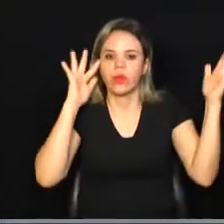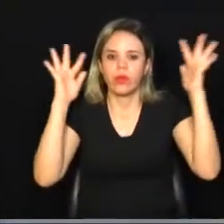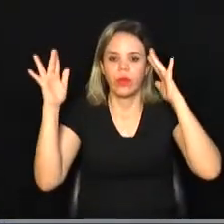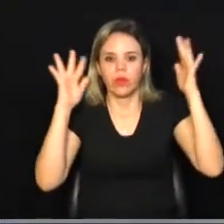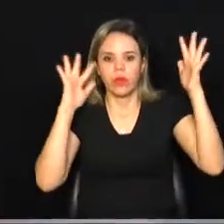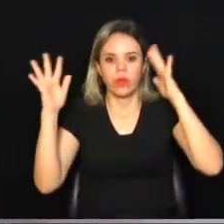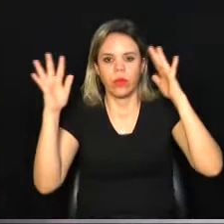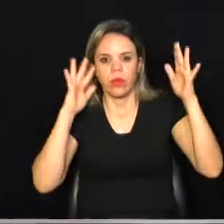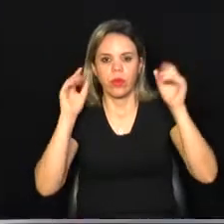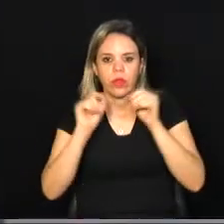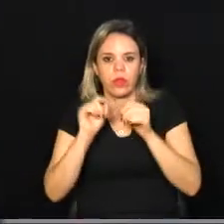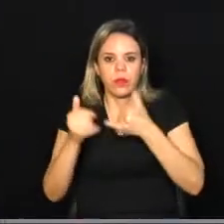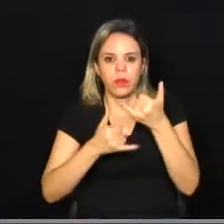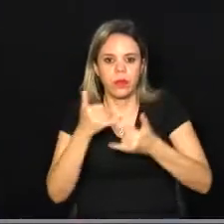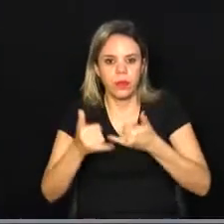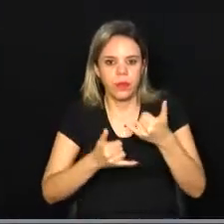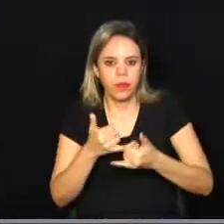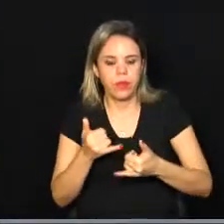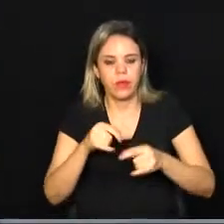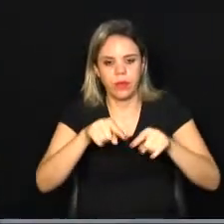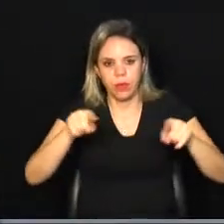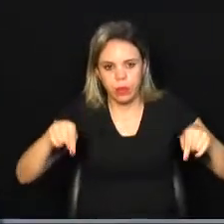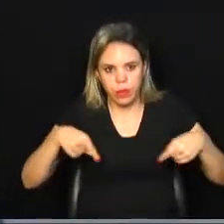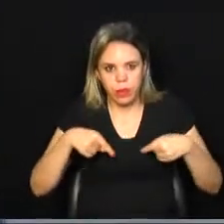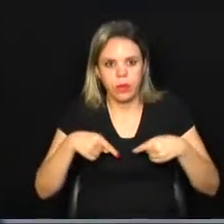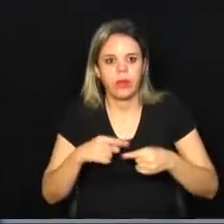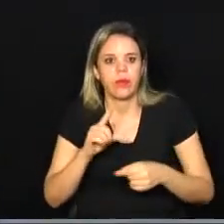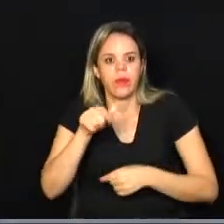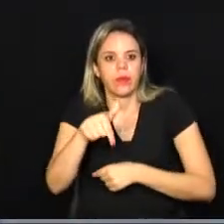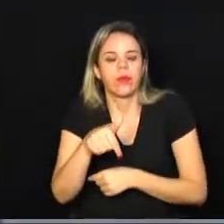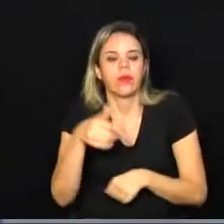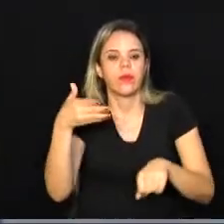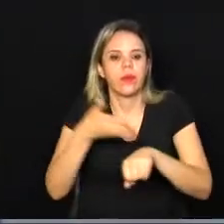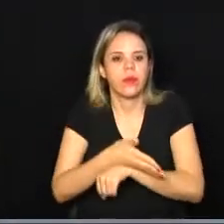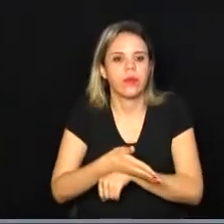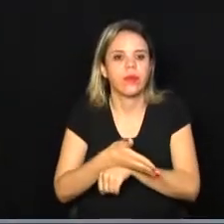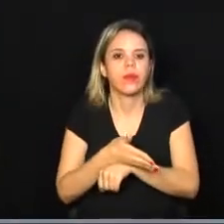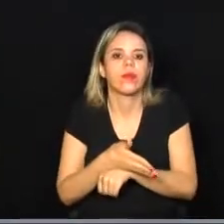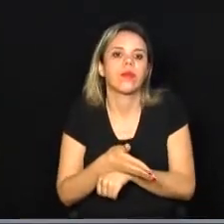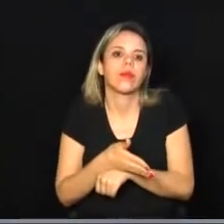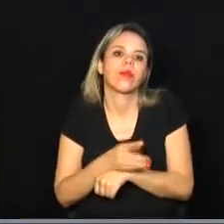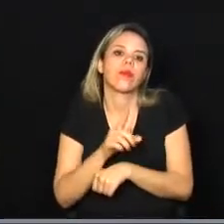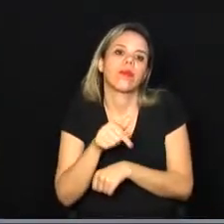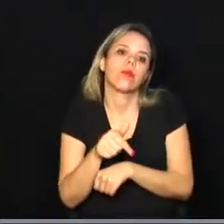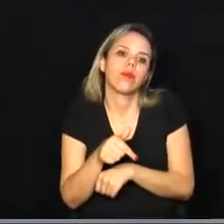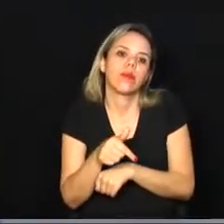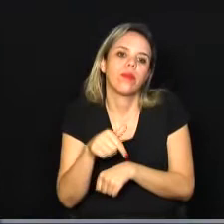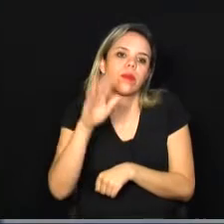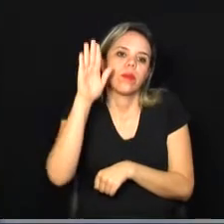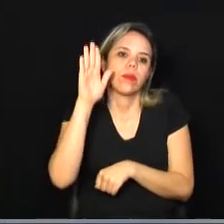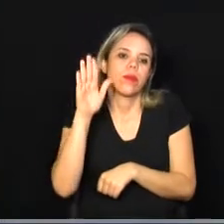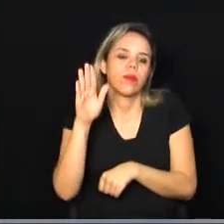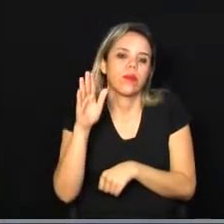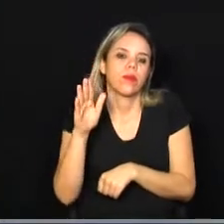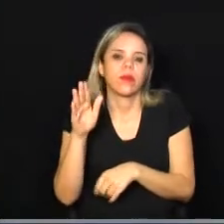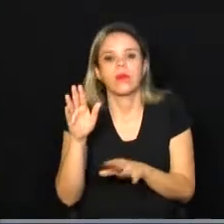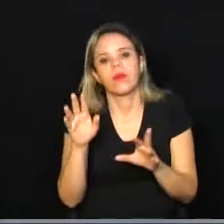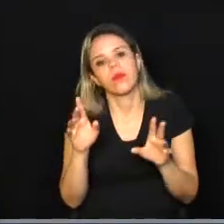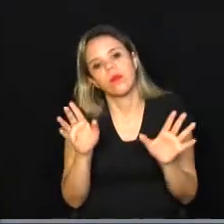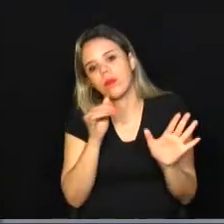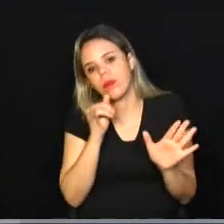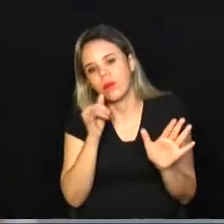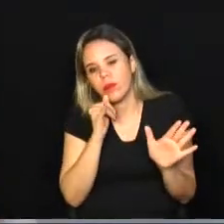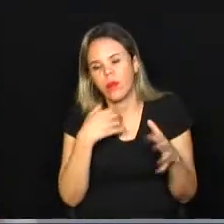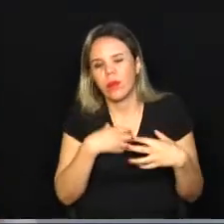descontraído, fazia brincadeira dentro de quadra, depois ele entrou em um cenário aí um pouco mais nebuloso,